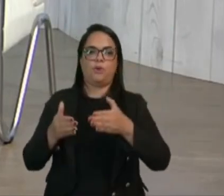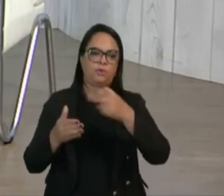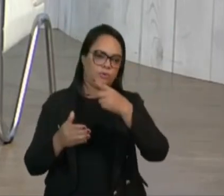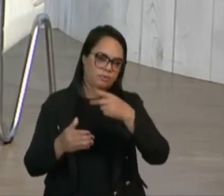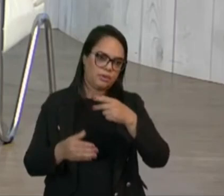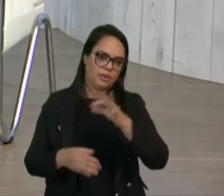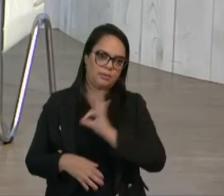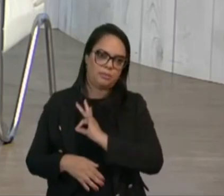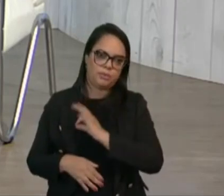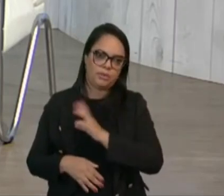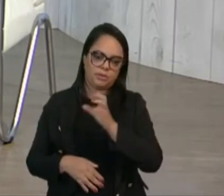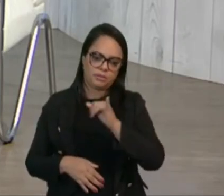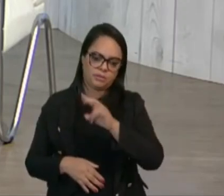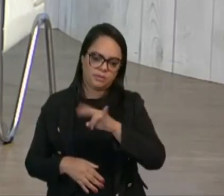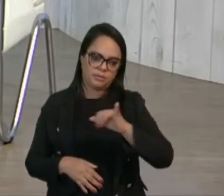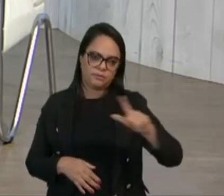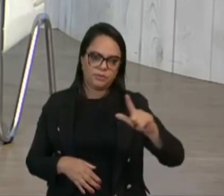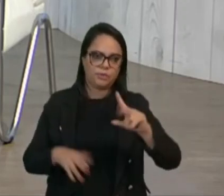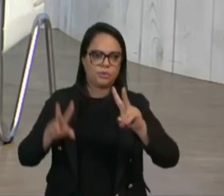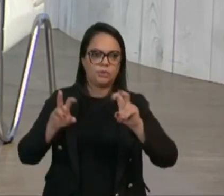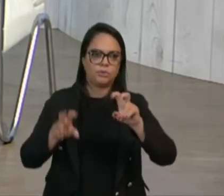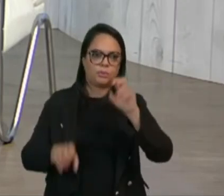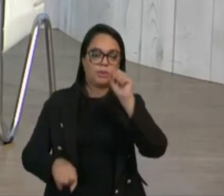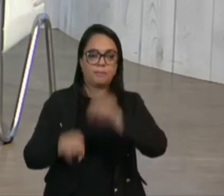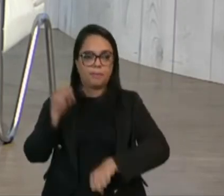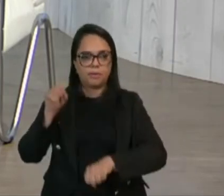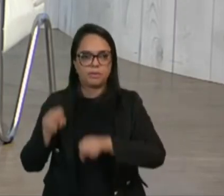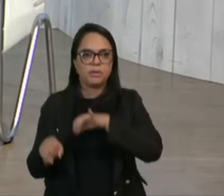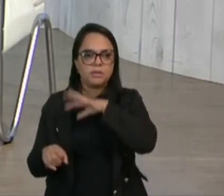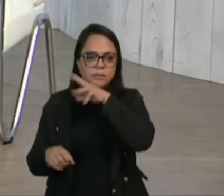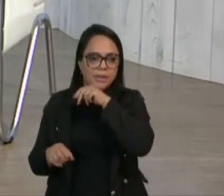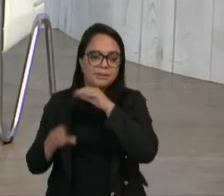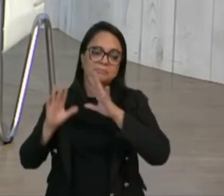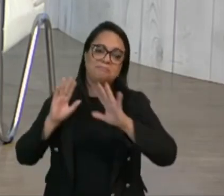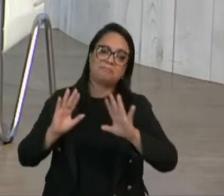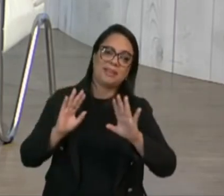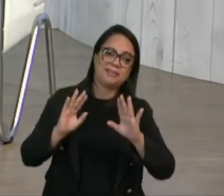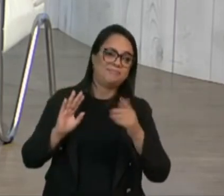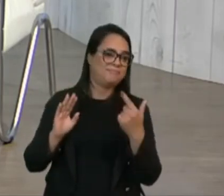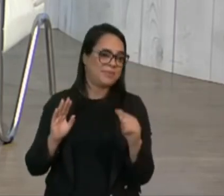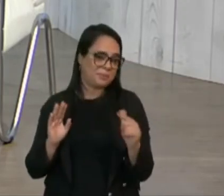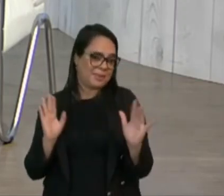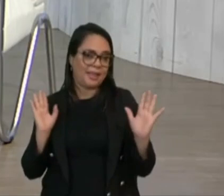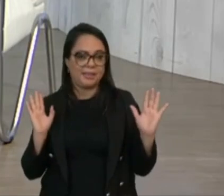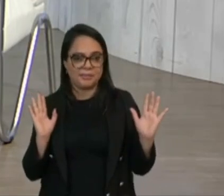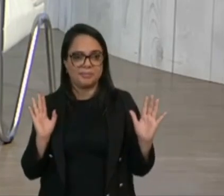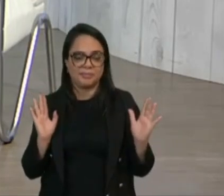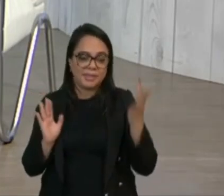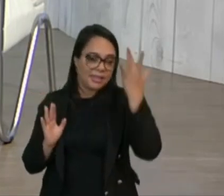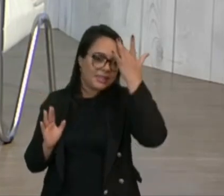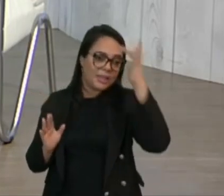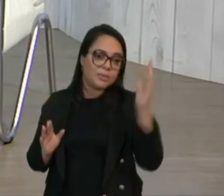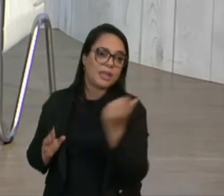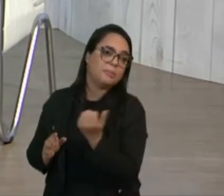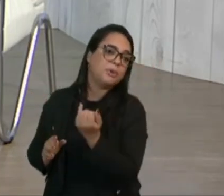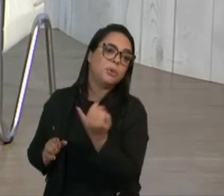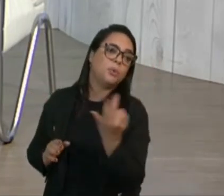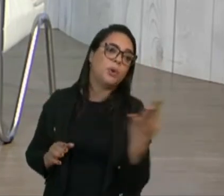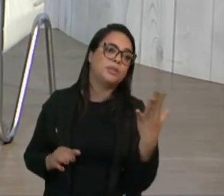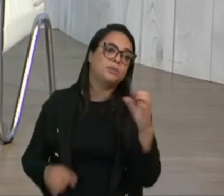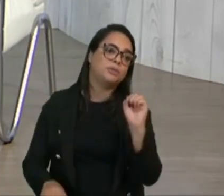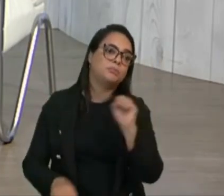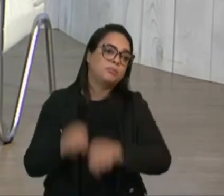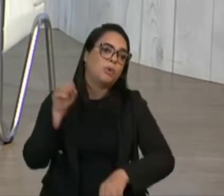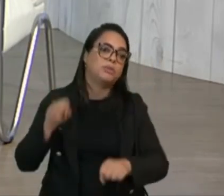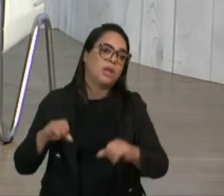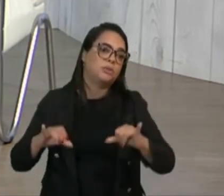Civil em relação a maus tratos. Exatamente. Mas se nós não temos números a respeito de casos de maus